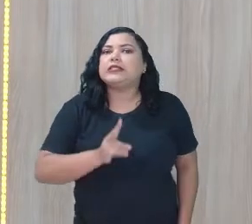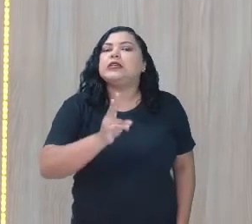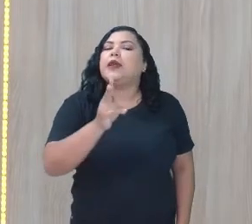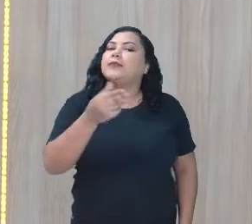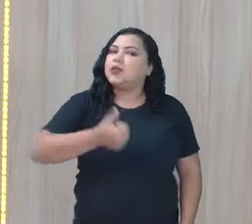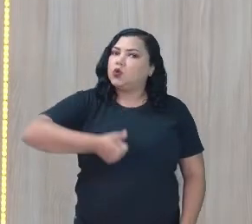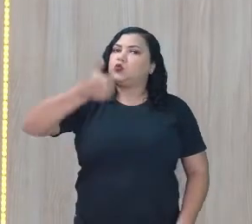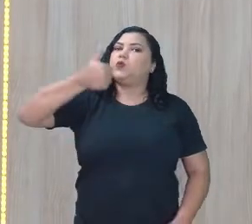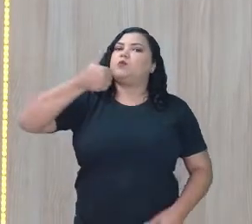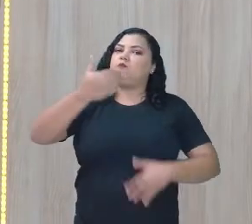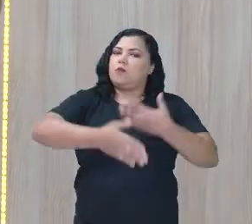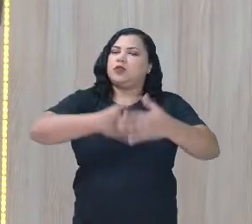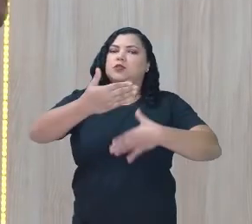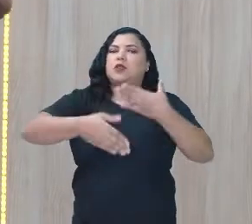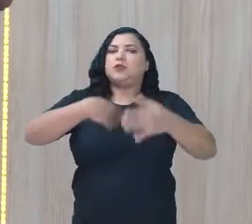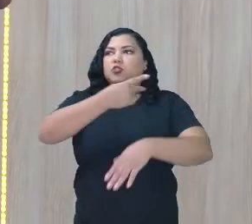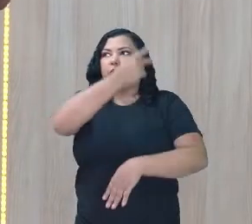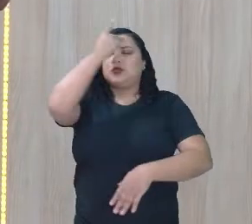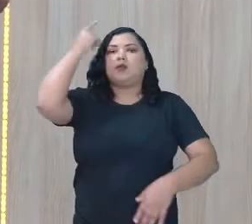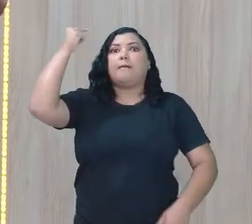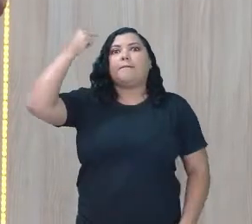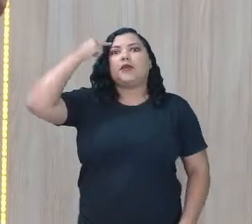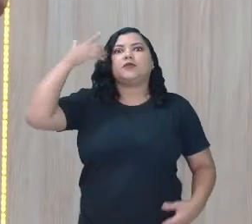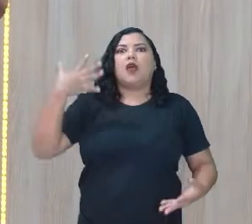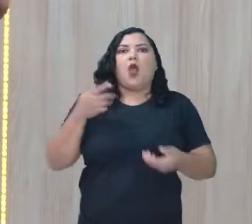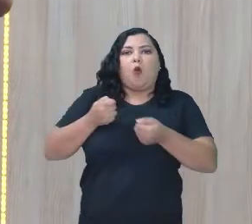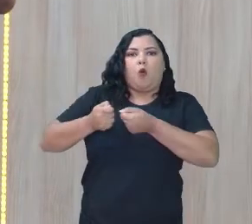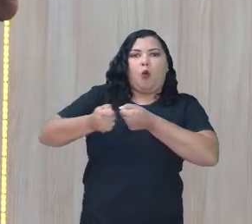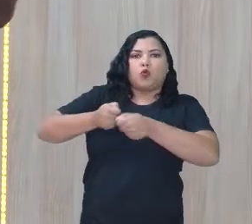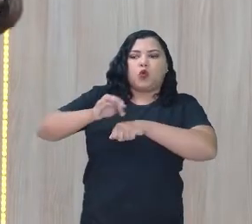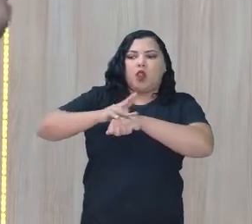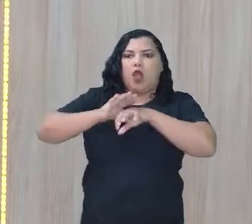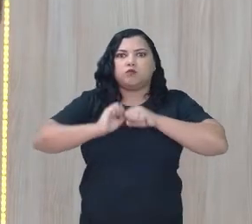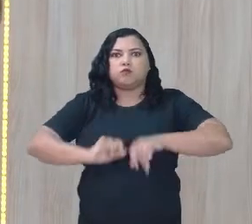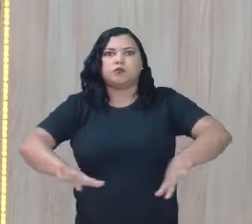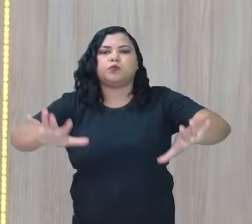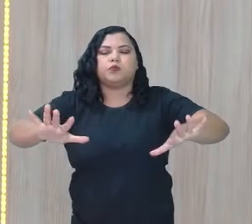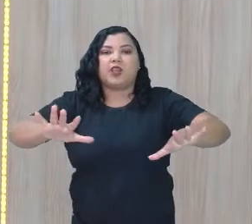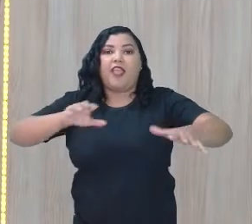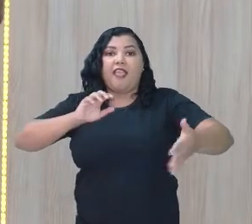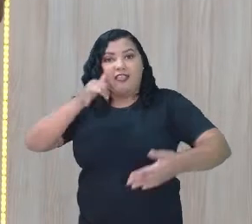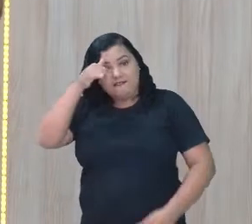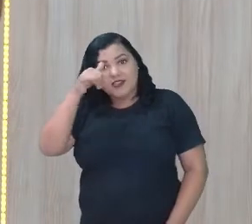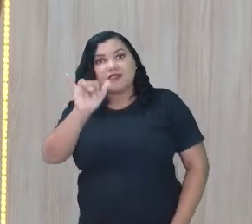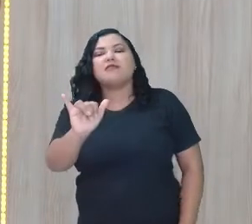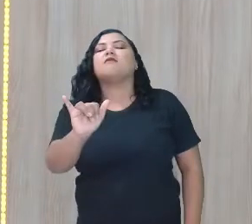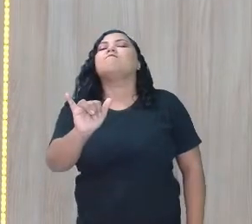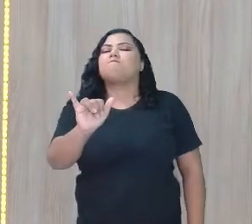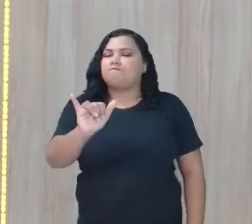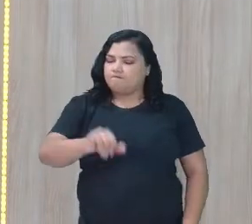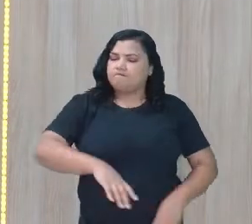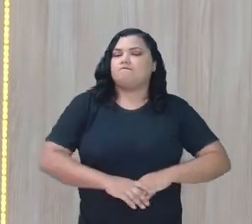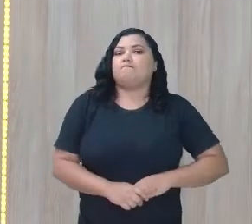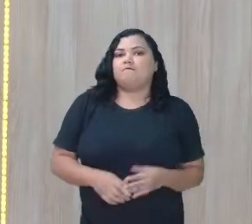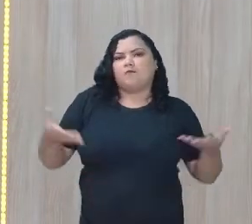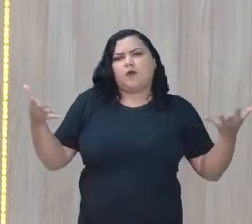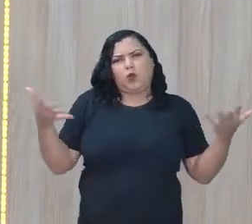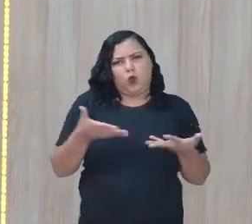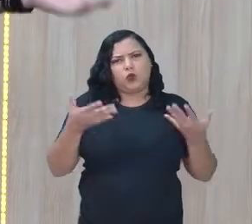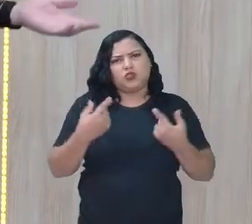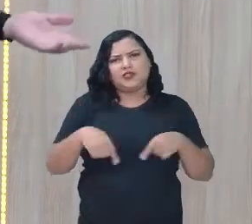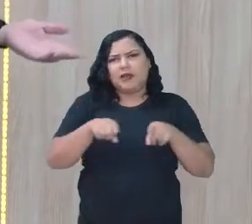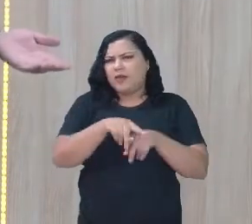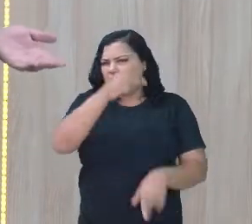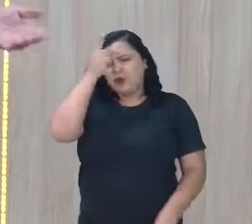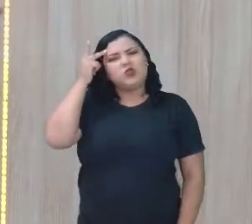primeiras medidas que são tomadas para tentar conter o avanço de determinadas epidemias, certo? E hoje o pessoal